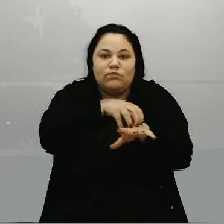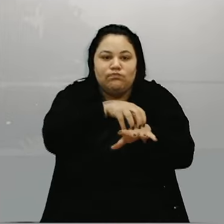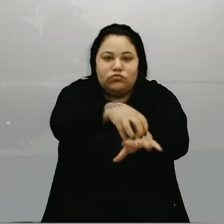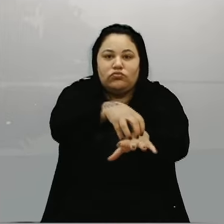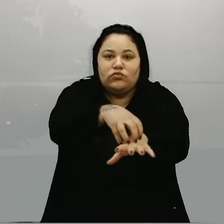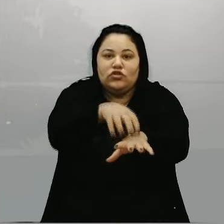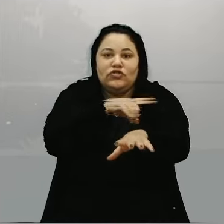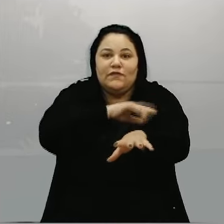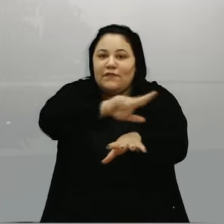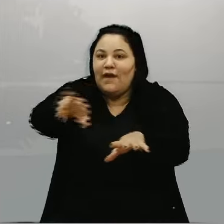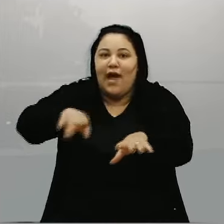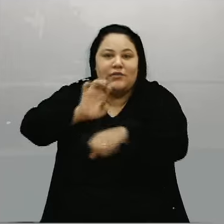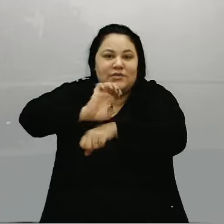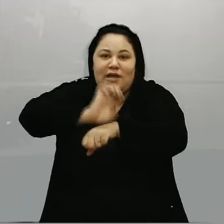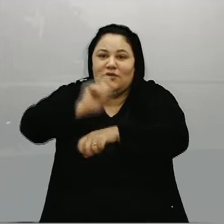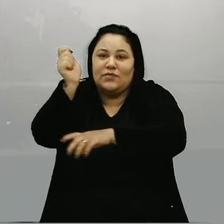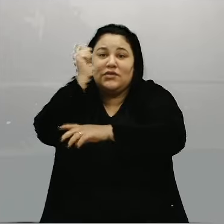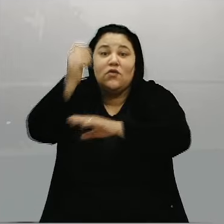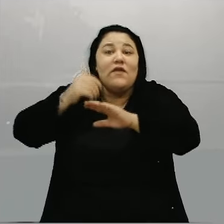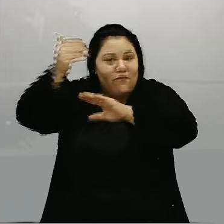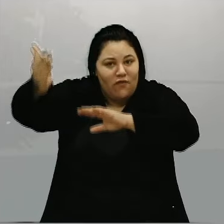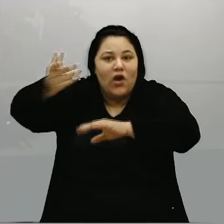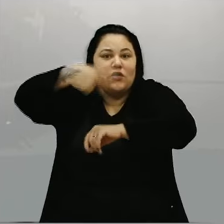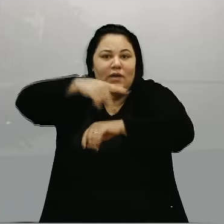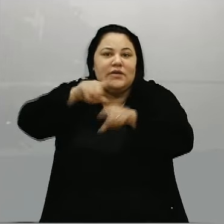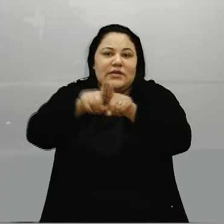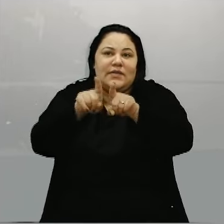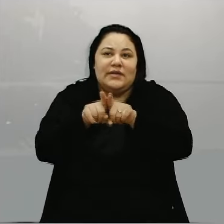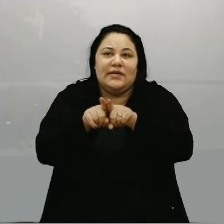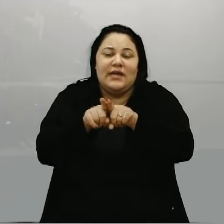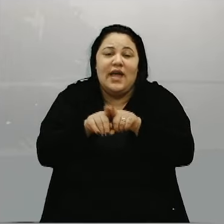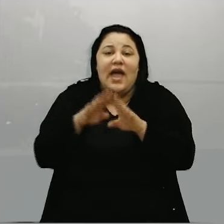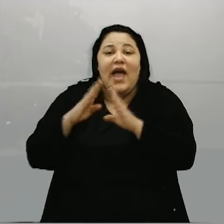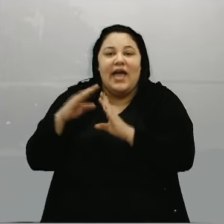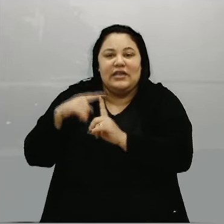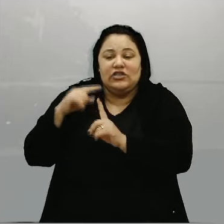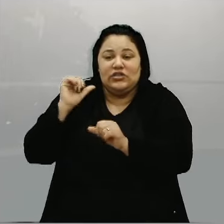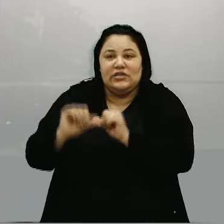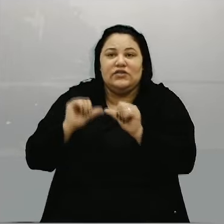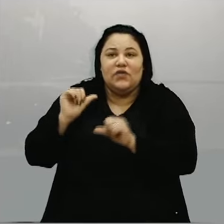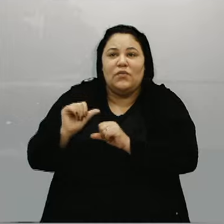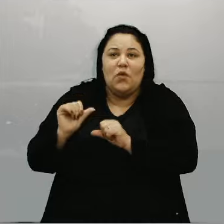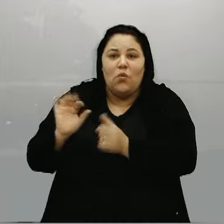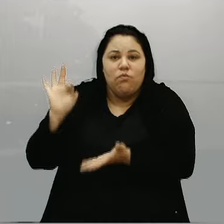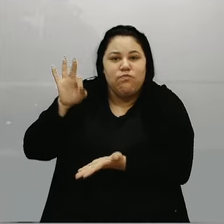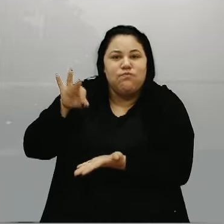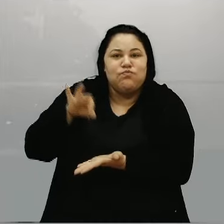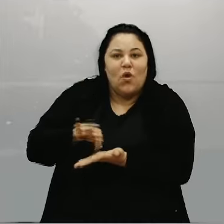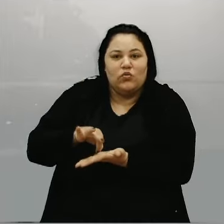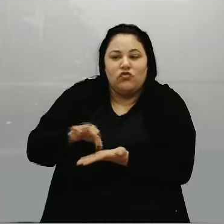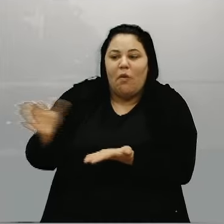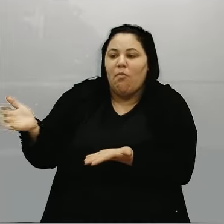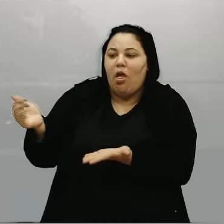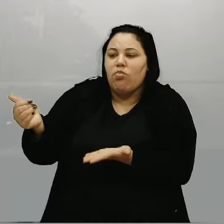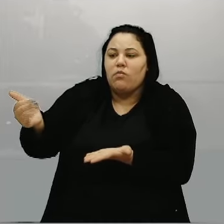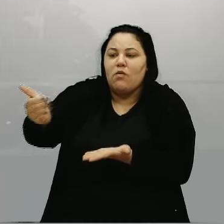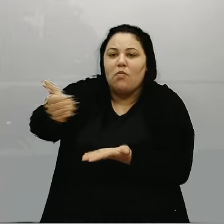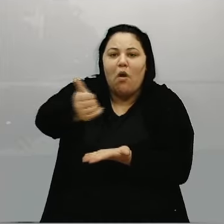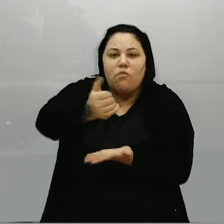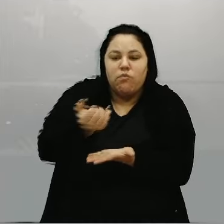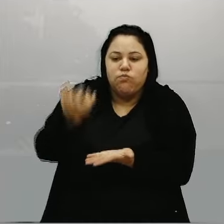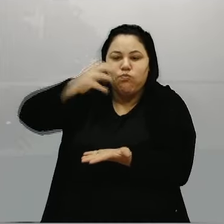mesmo donativos fora do Brasil a b Church acabou tornando um ponto de coleta e Distribuição para todas as